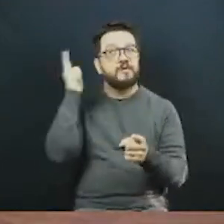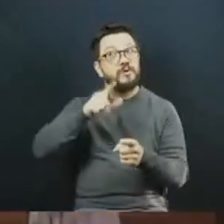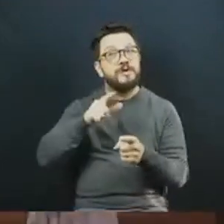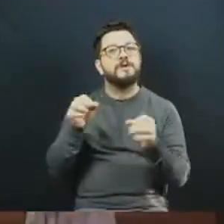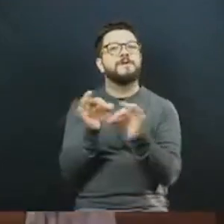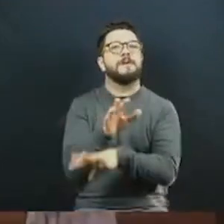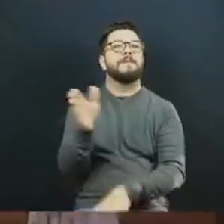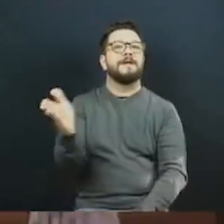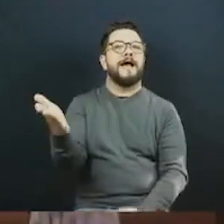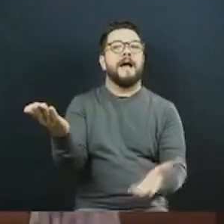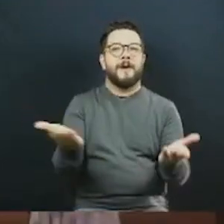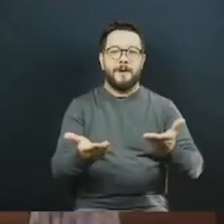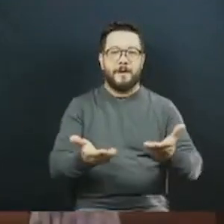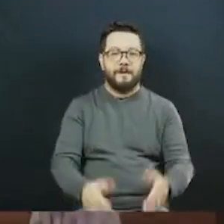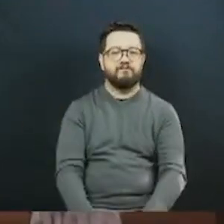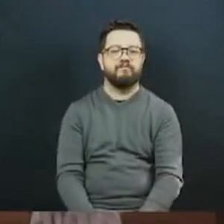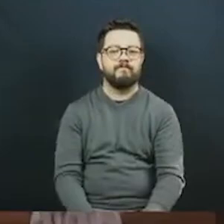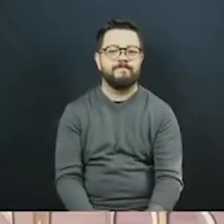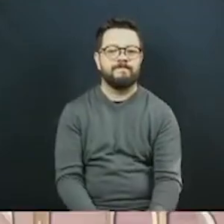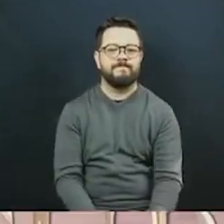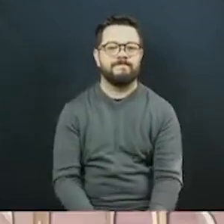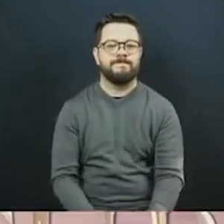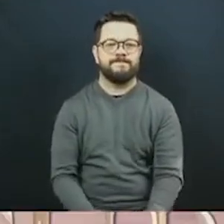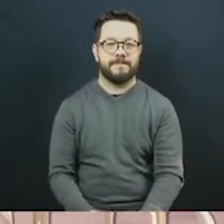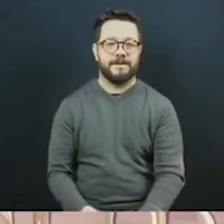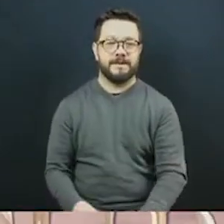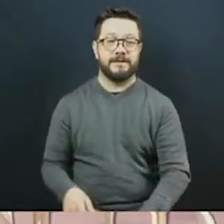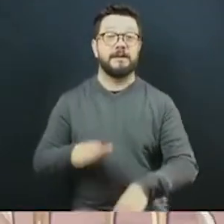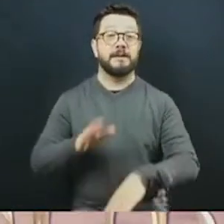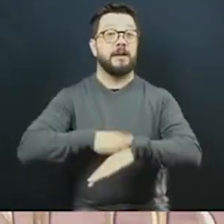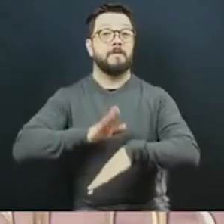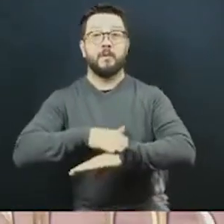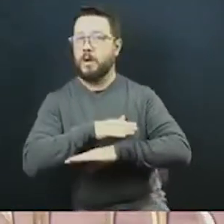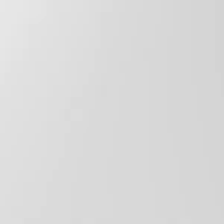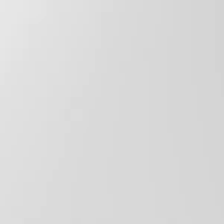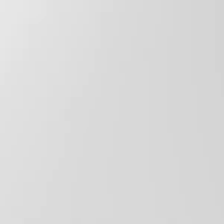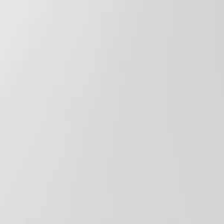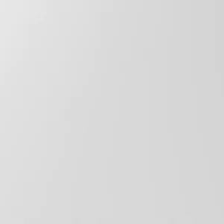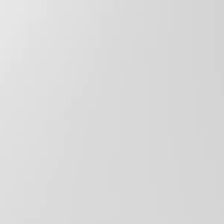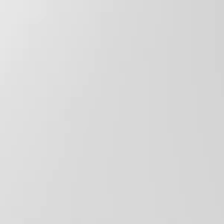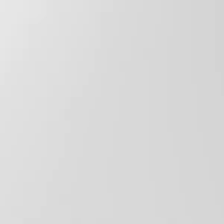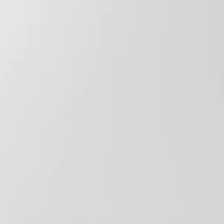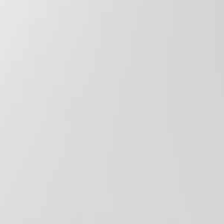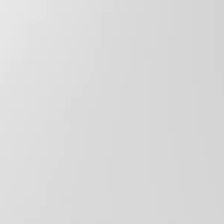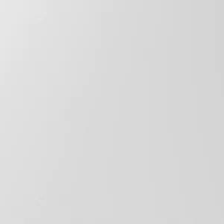Indiara Barbosa. Encerrado o tempo da vereadora, encerrado também o pequeno expediente.